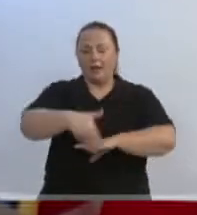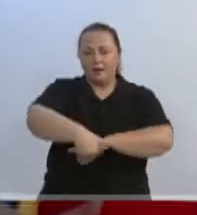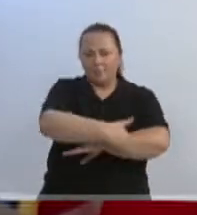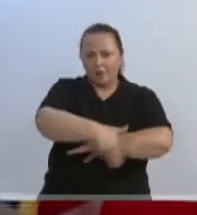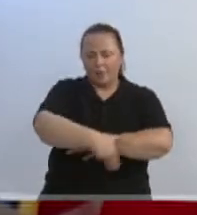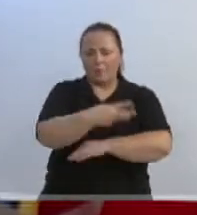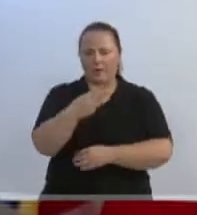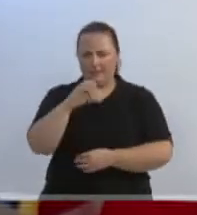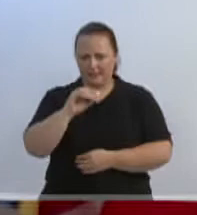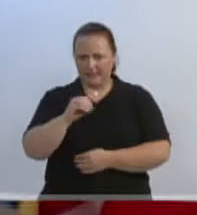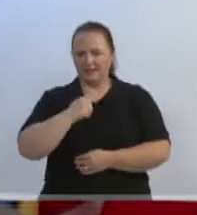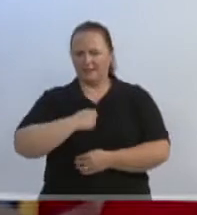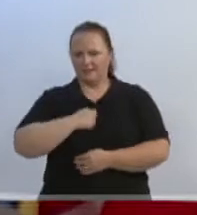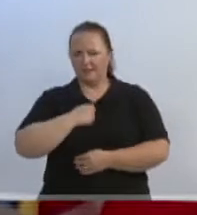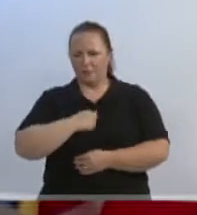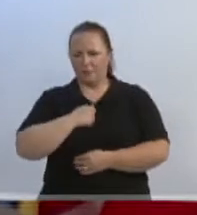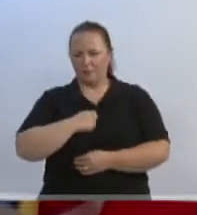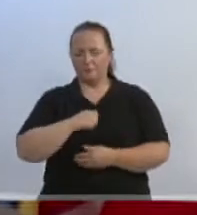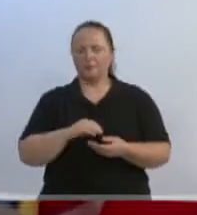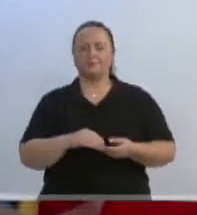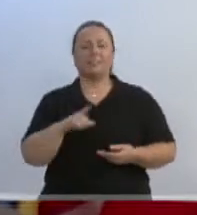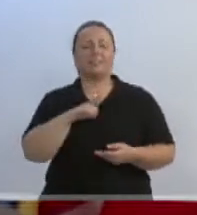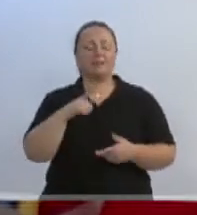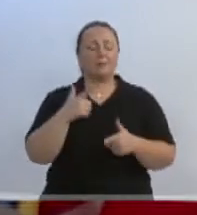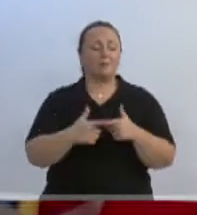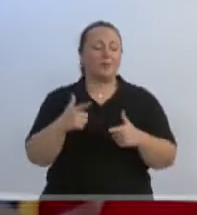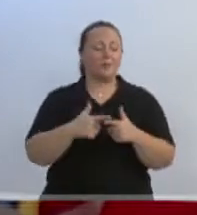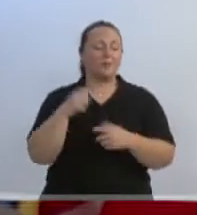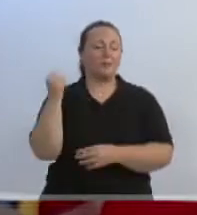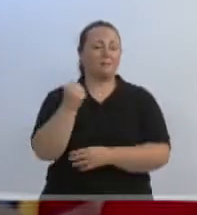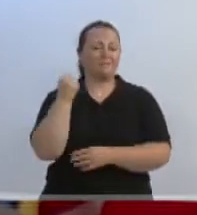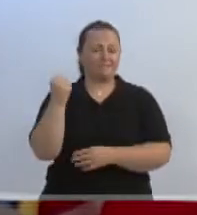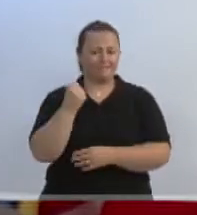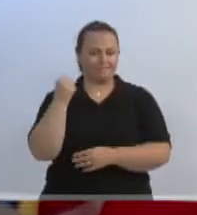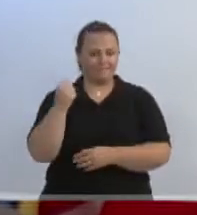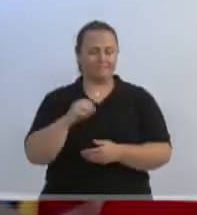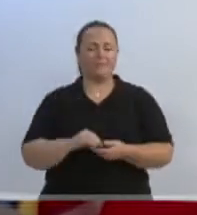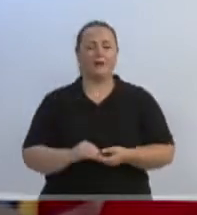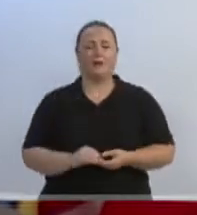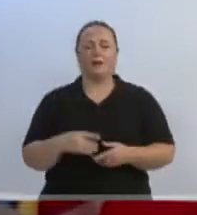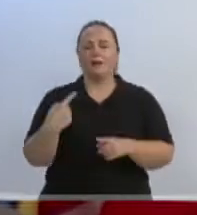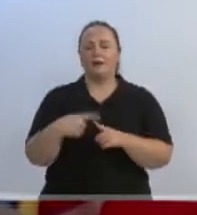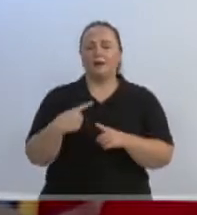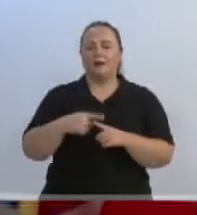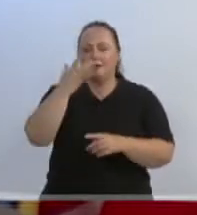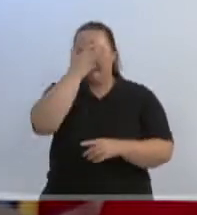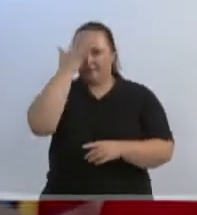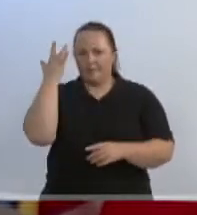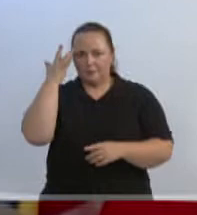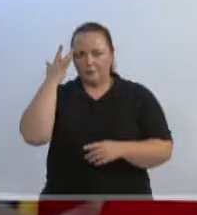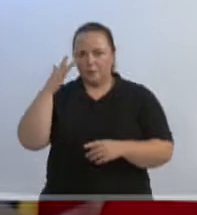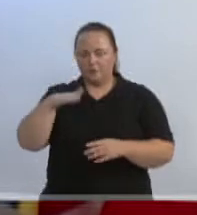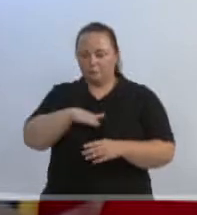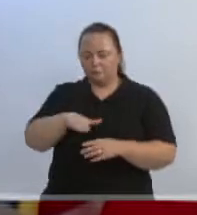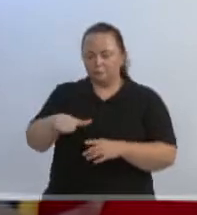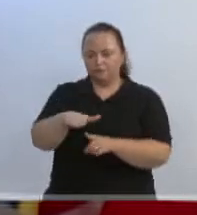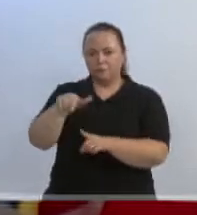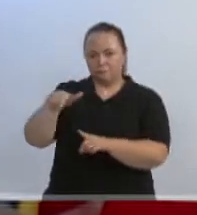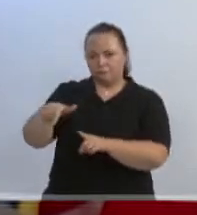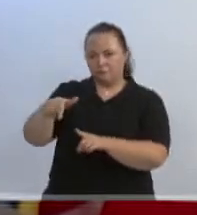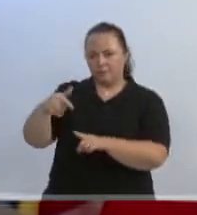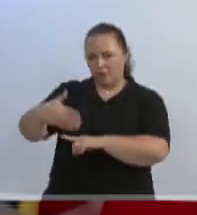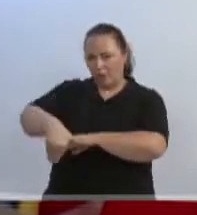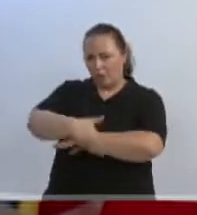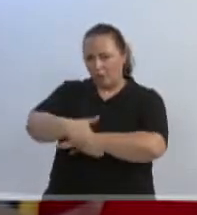com a rua marechal rondon hoje vereador becker tem grande problema ali 30 de agosto para acessar marechal rondon eles não